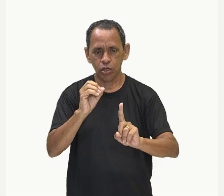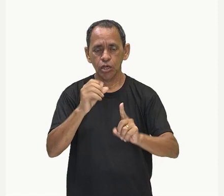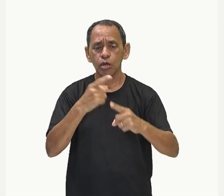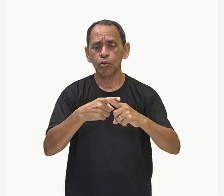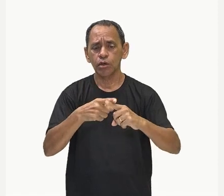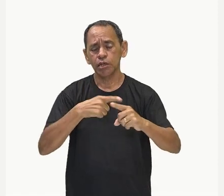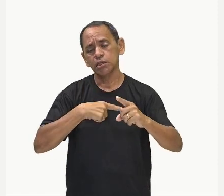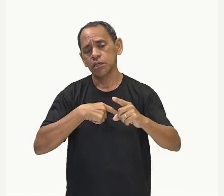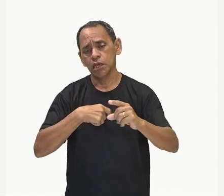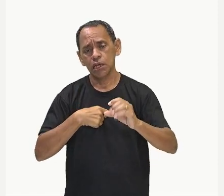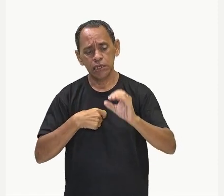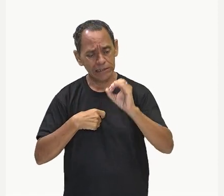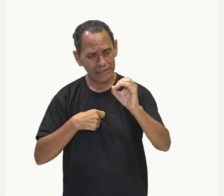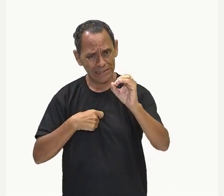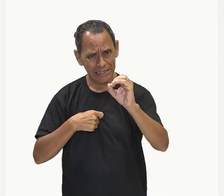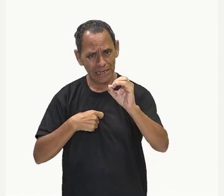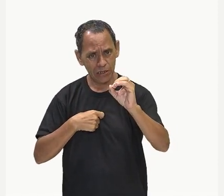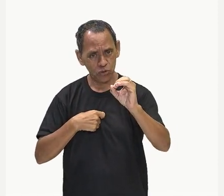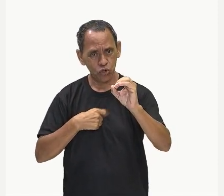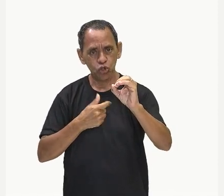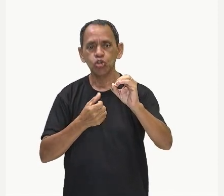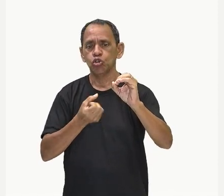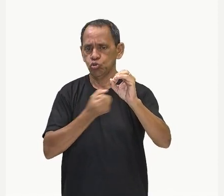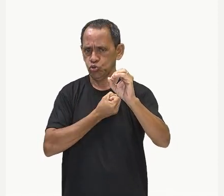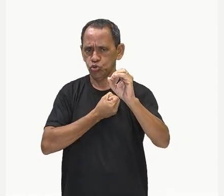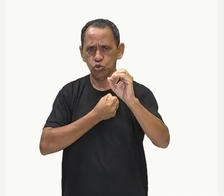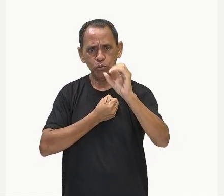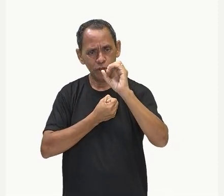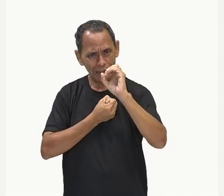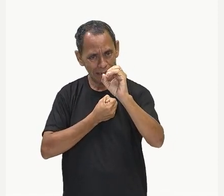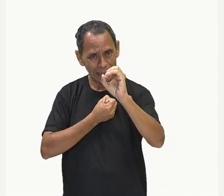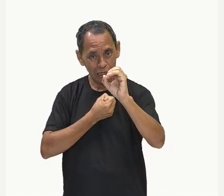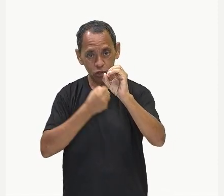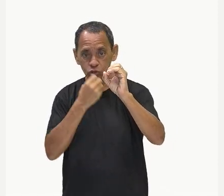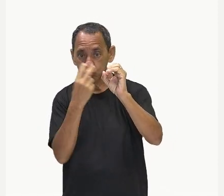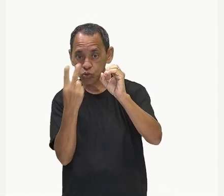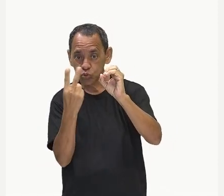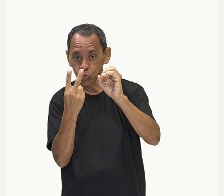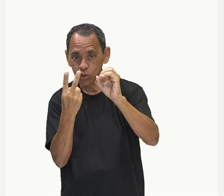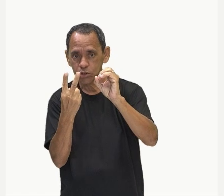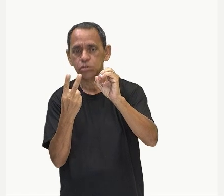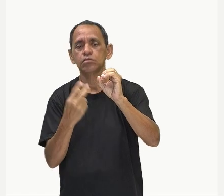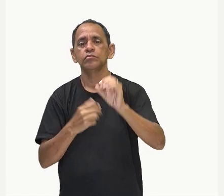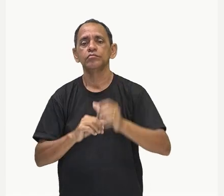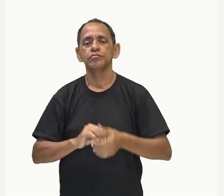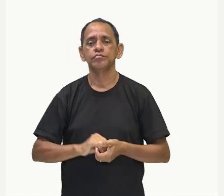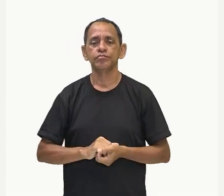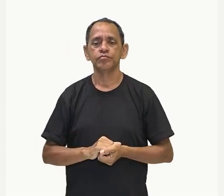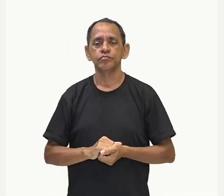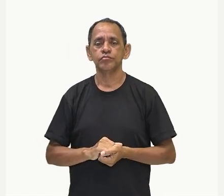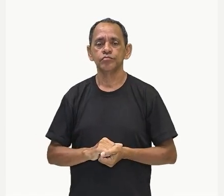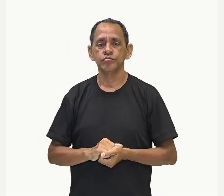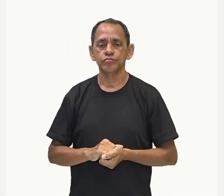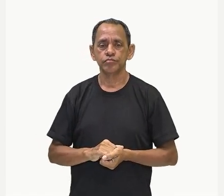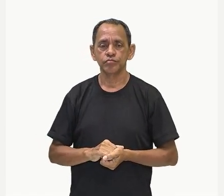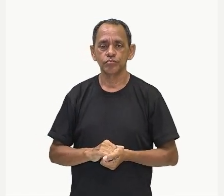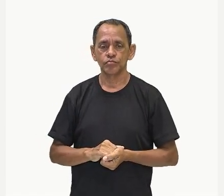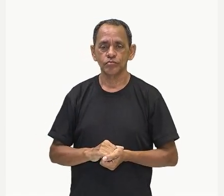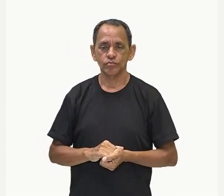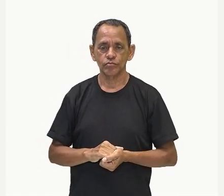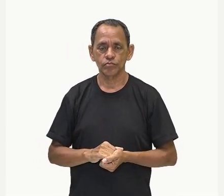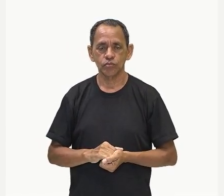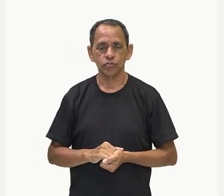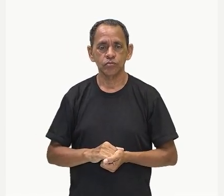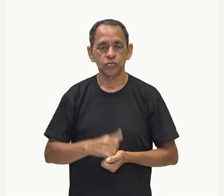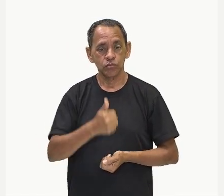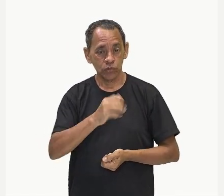Então, recapitulando, o 10 é o mesmo do que 10 elevado a 1. E o 100 é o mesmo